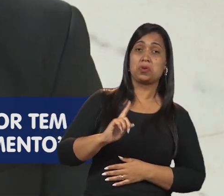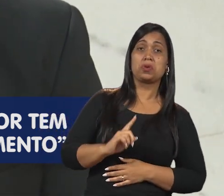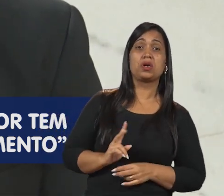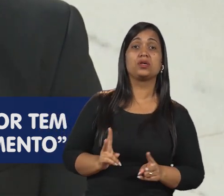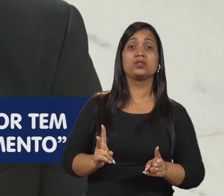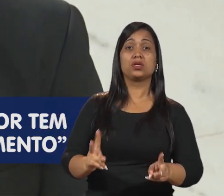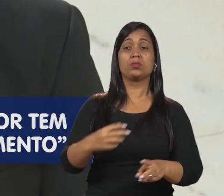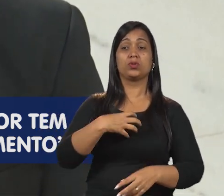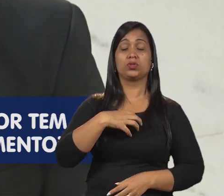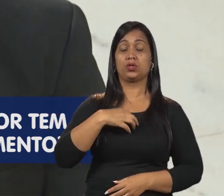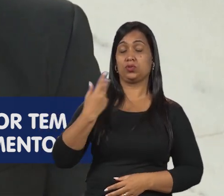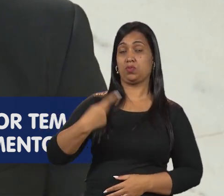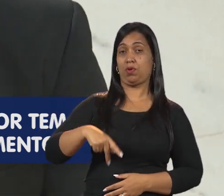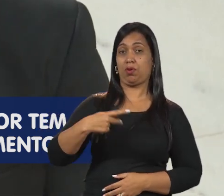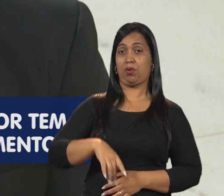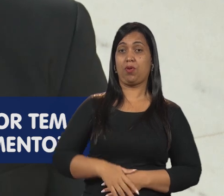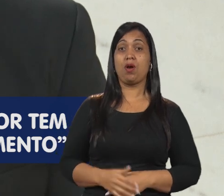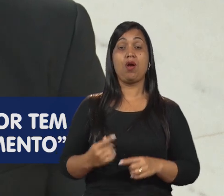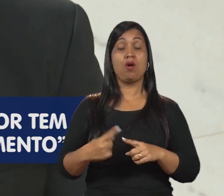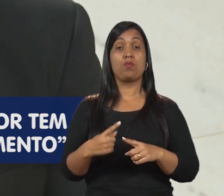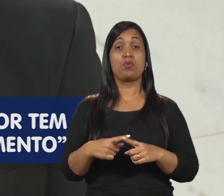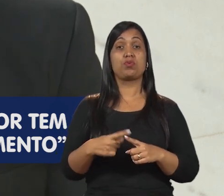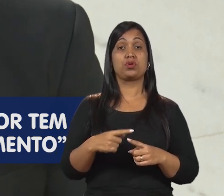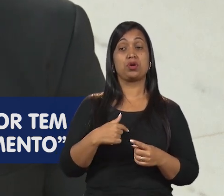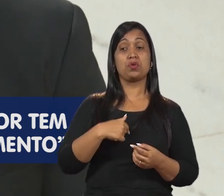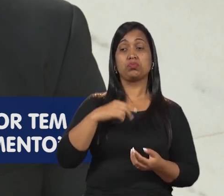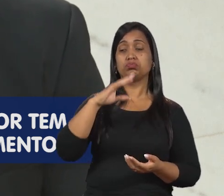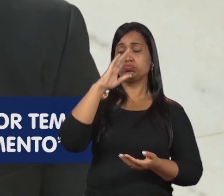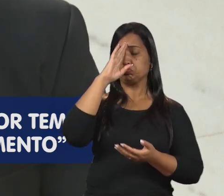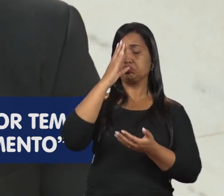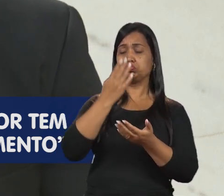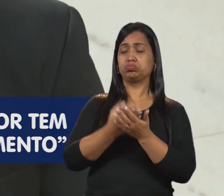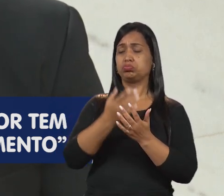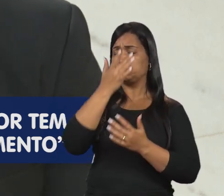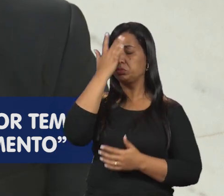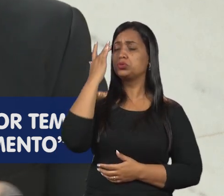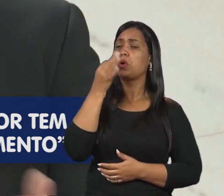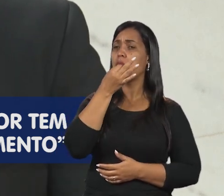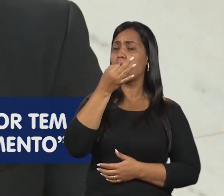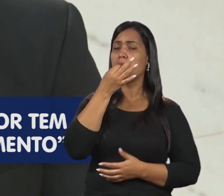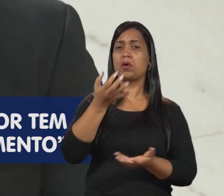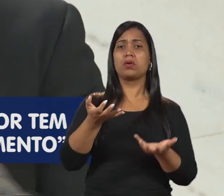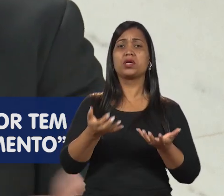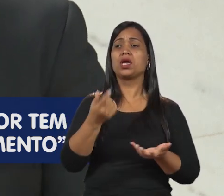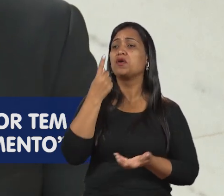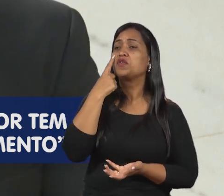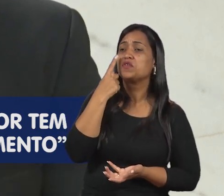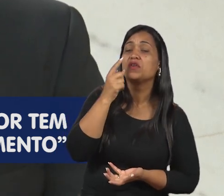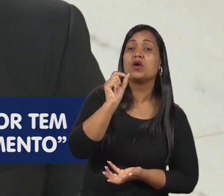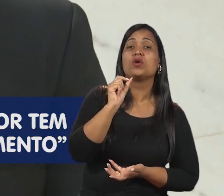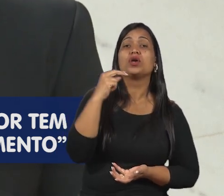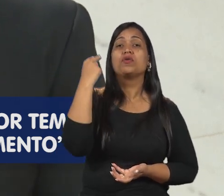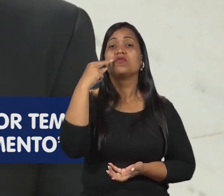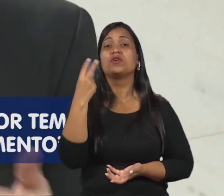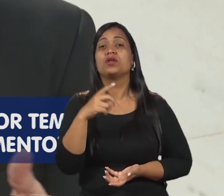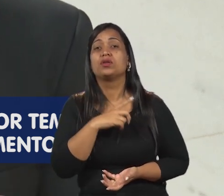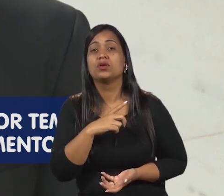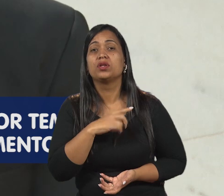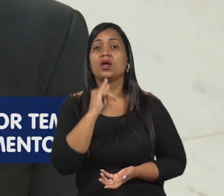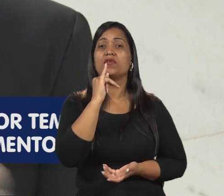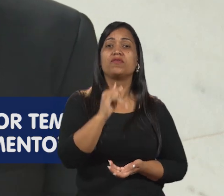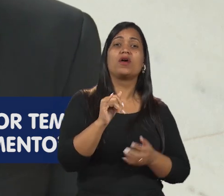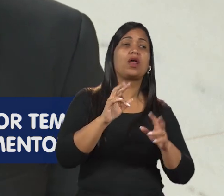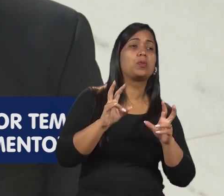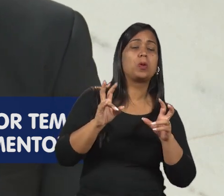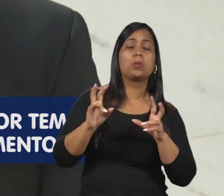foi uma característica minha. Porque eu acredito muito e as pessoas querem posicionamento, elas querem ouvir o que o parlamentar tem a dizer sobre